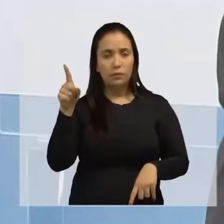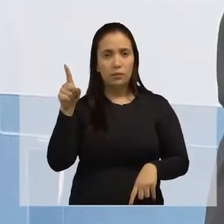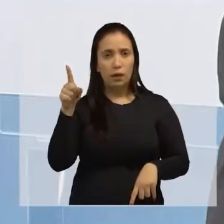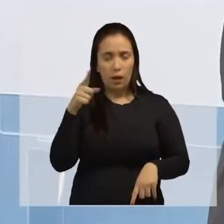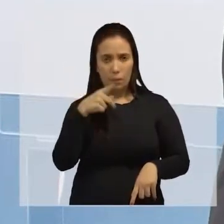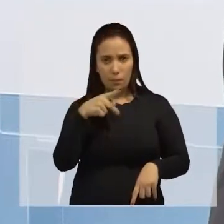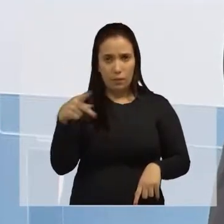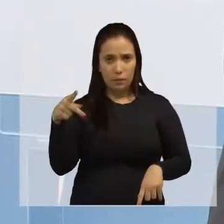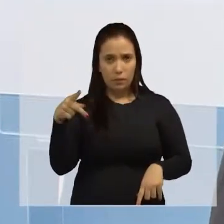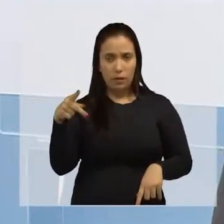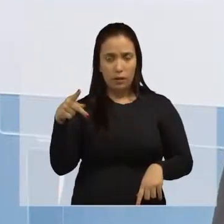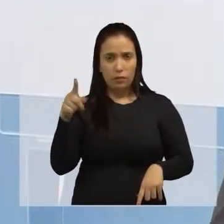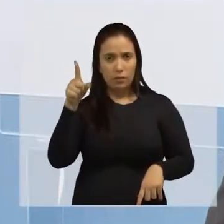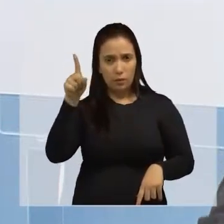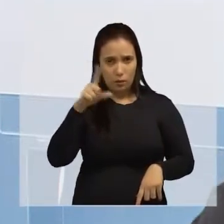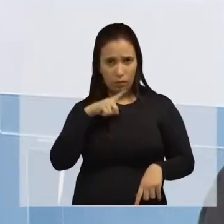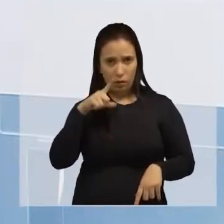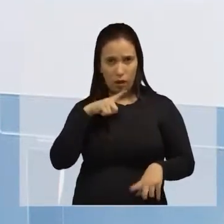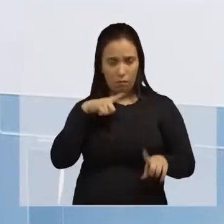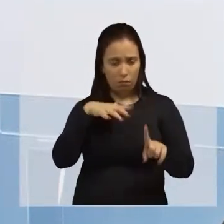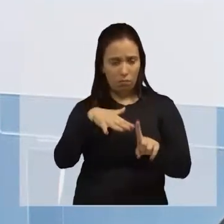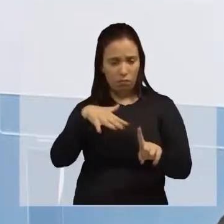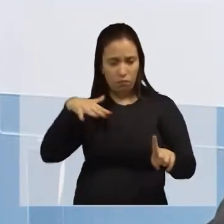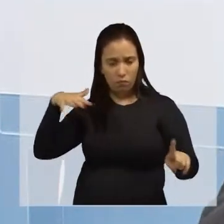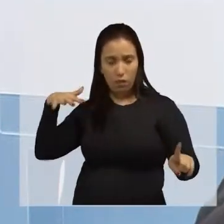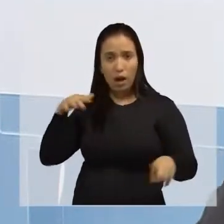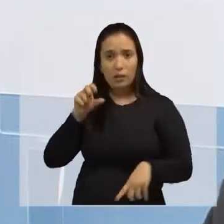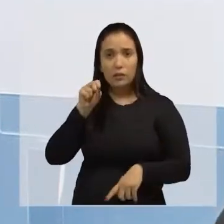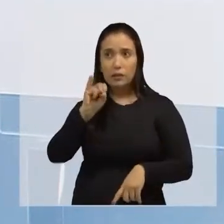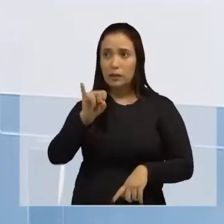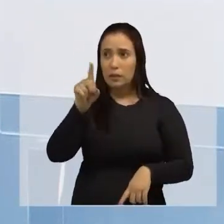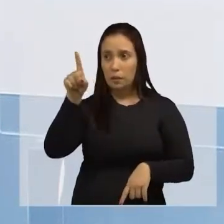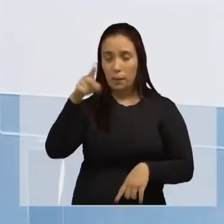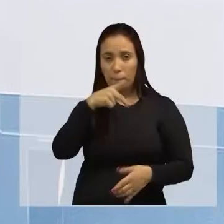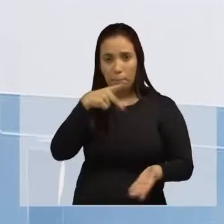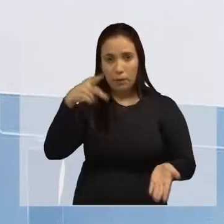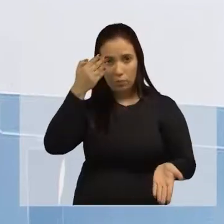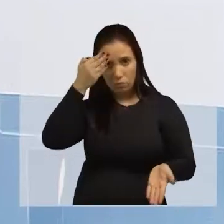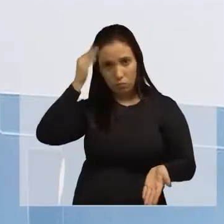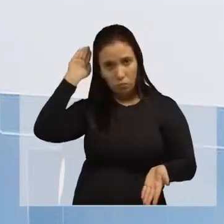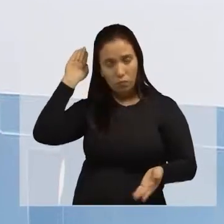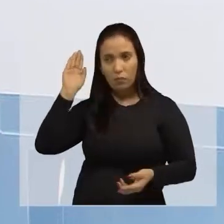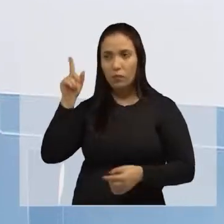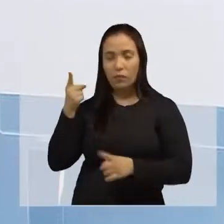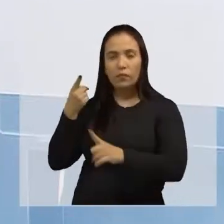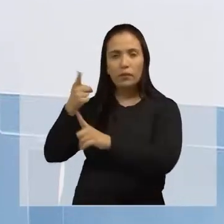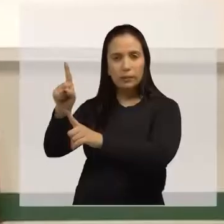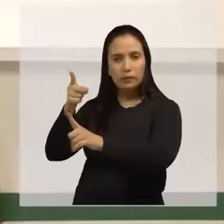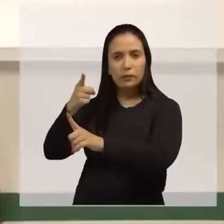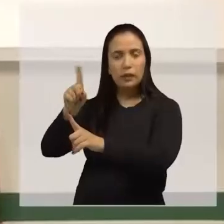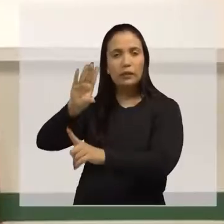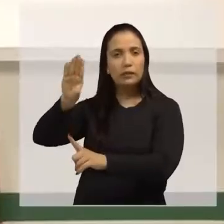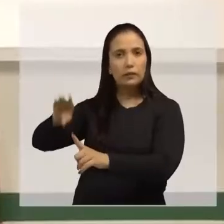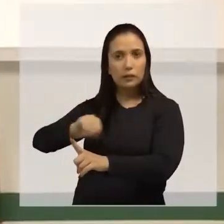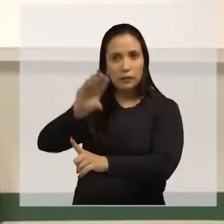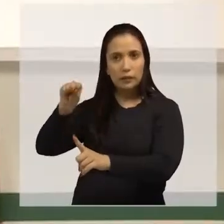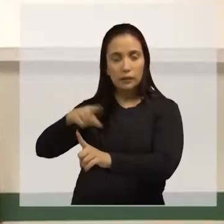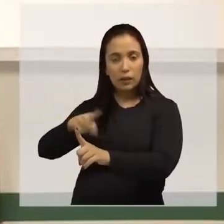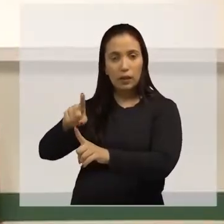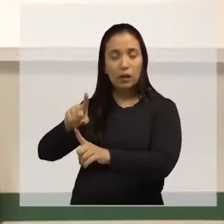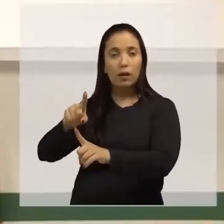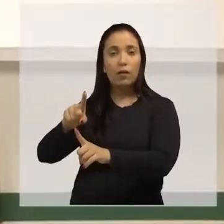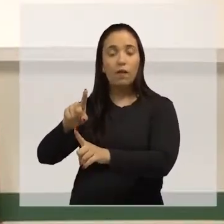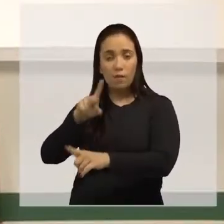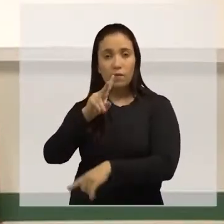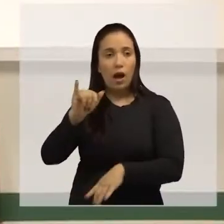incentivo à candidatura dele. Se ele virar o inimigo do governo federal, se o inimigo vai bater nele como inimigo dele para tentar desconstruir, em vez